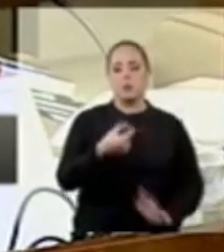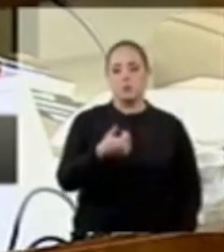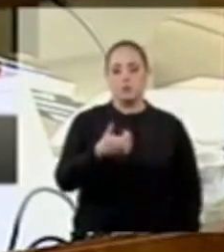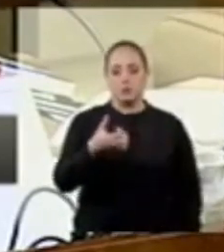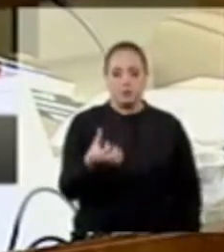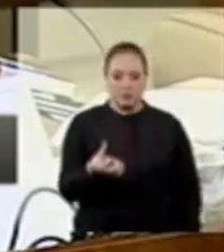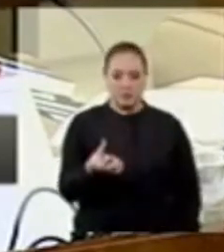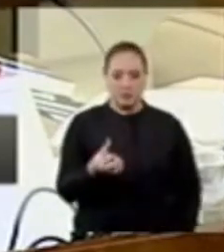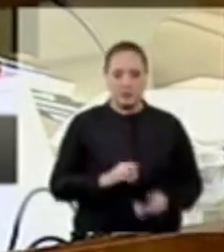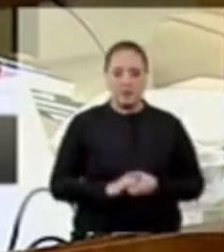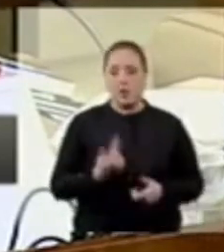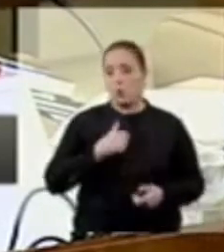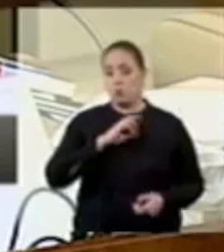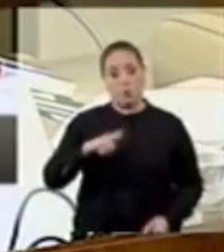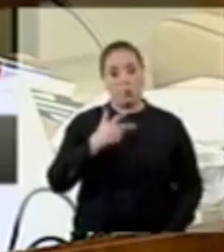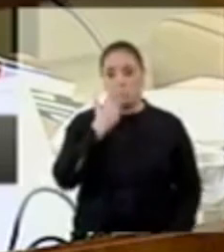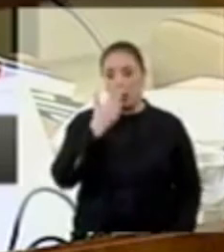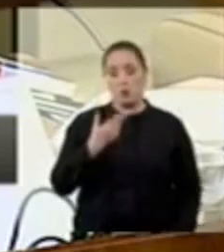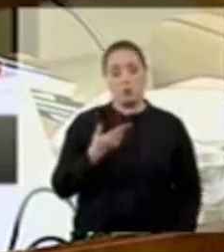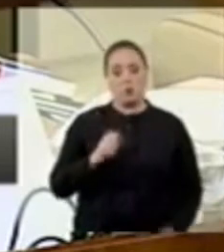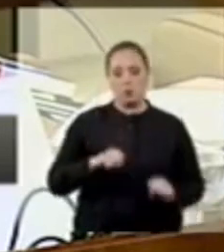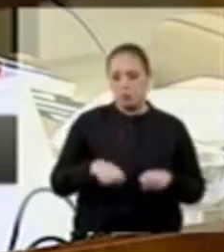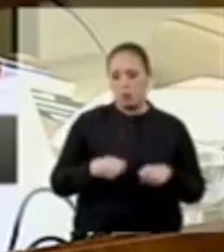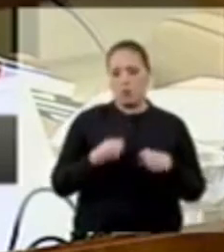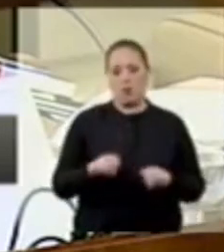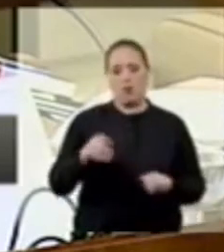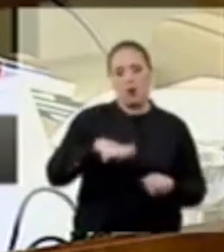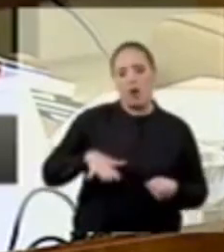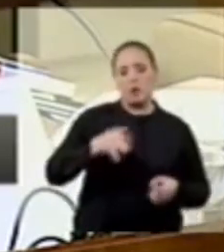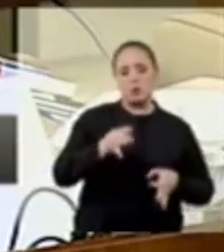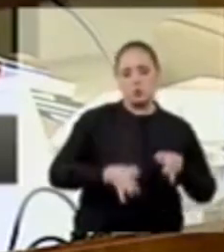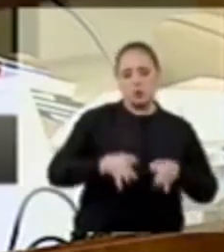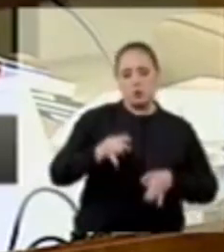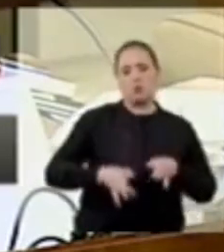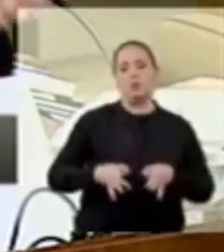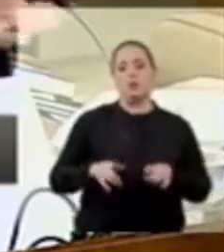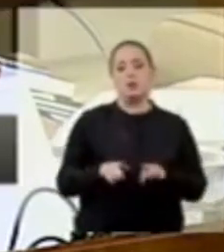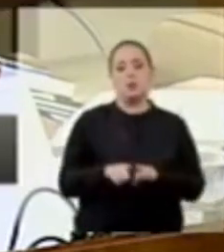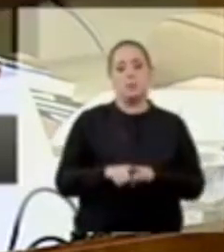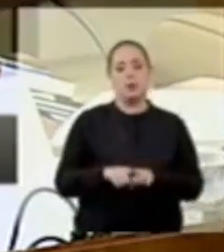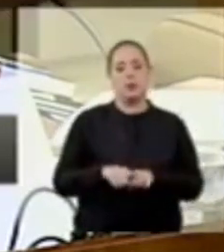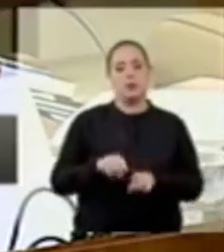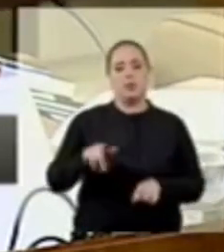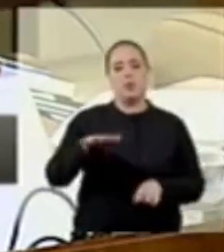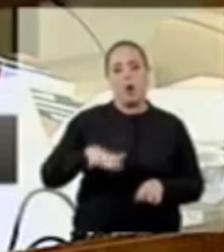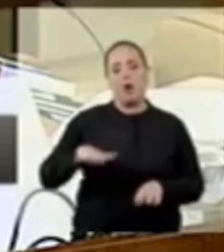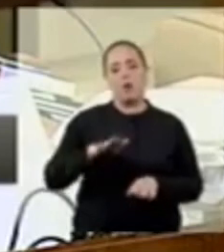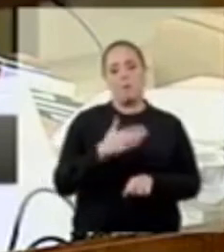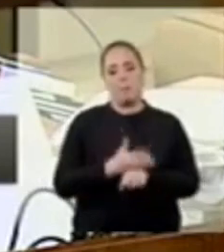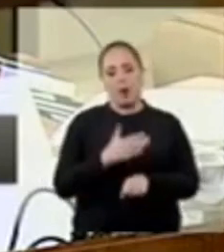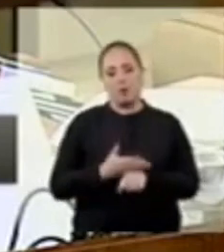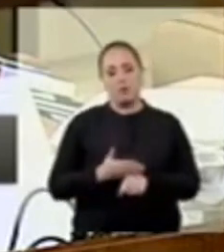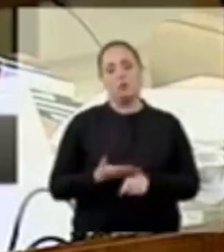acho é defensável nem juridicamente nem empírica e pragmaticamente